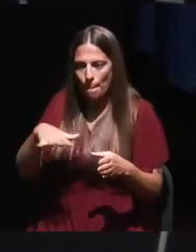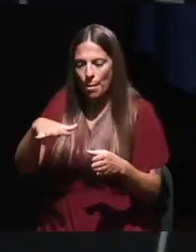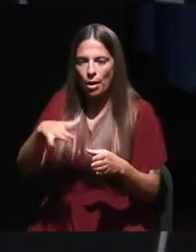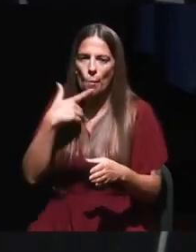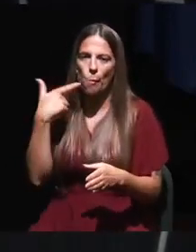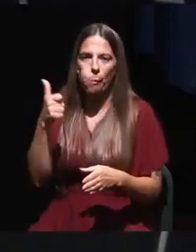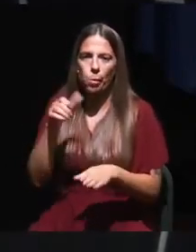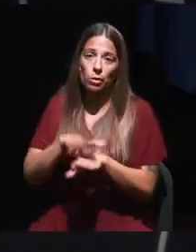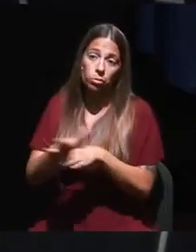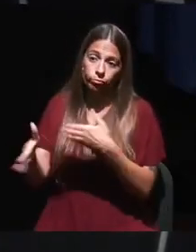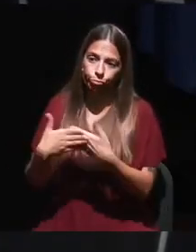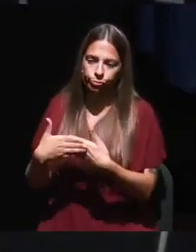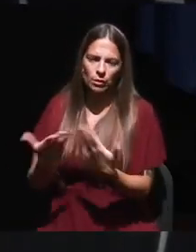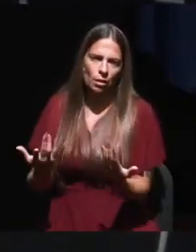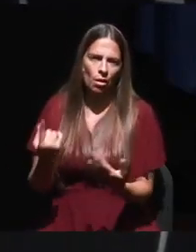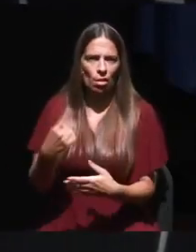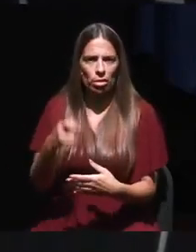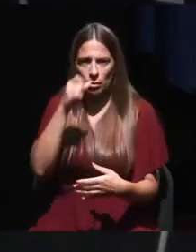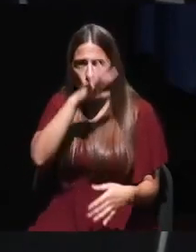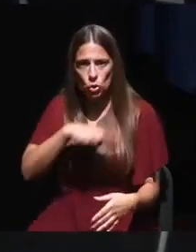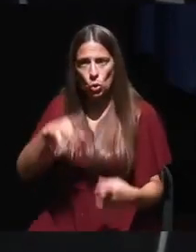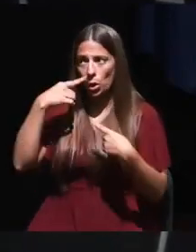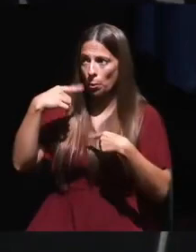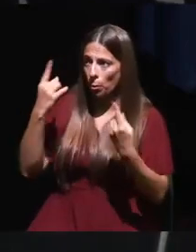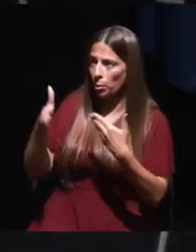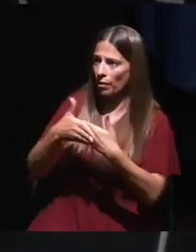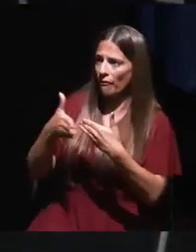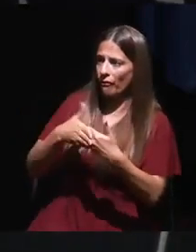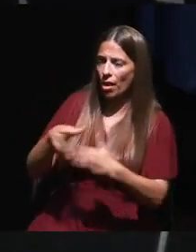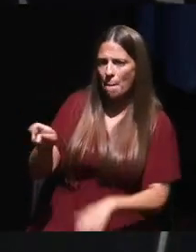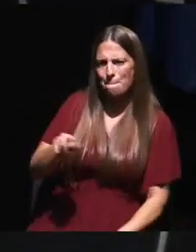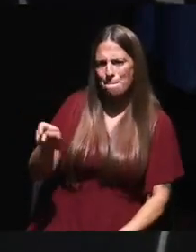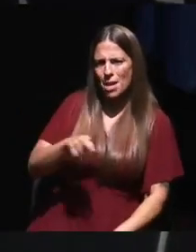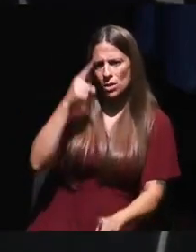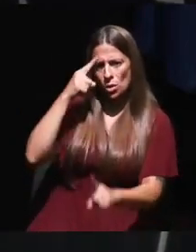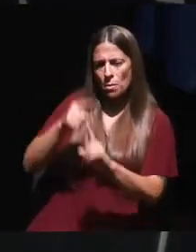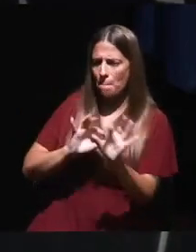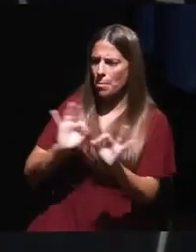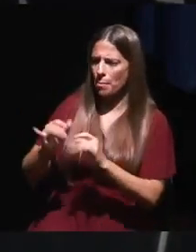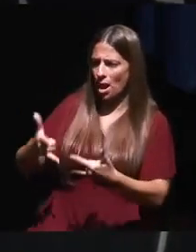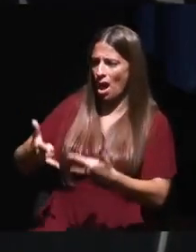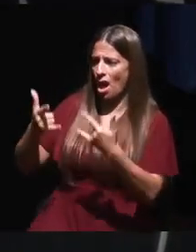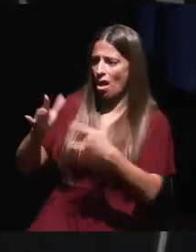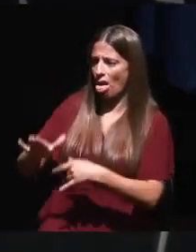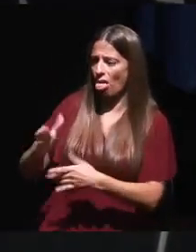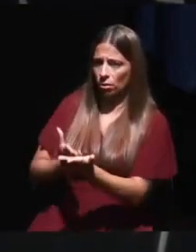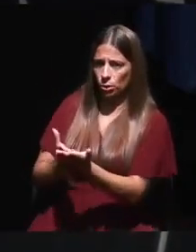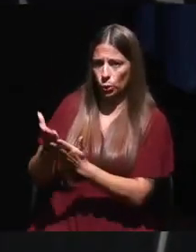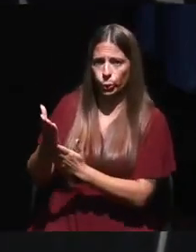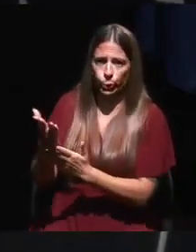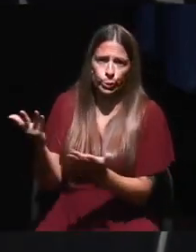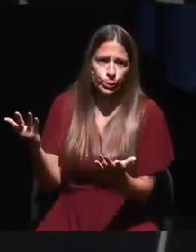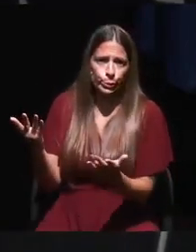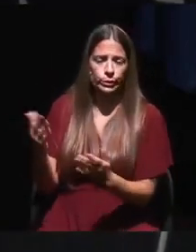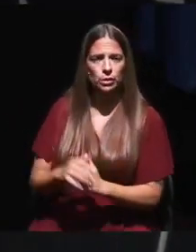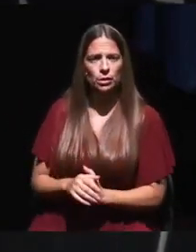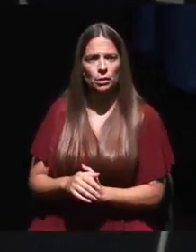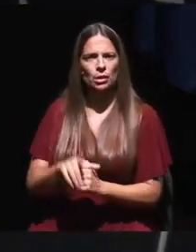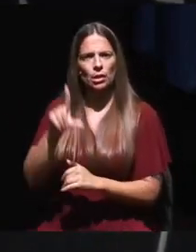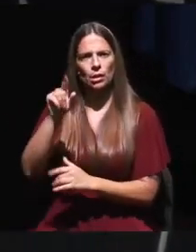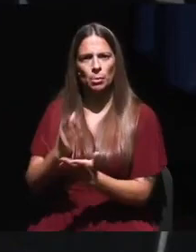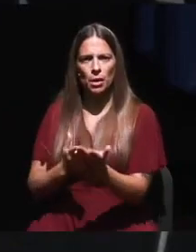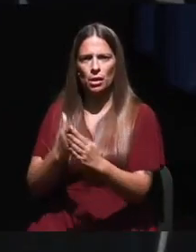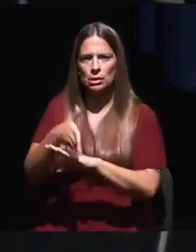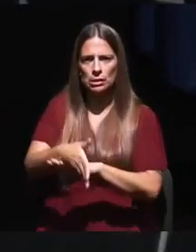fechado. E temos um parque público, fechado durante meses para a preparação do Rock in Rio, que continua e que continuará. Temos acessível